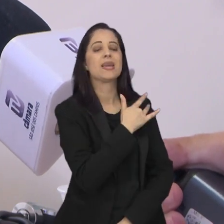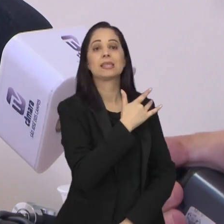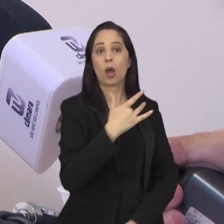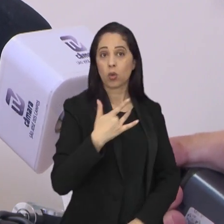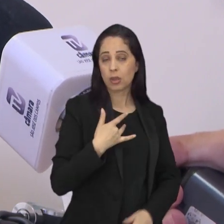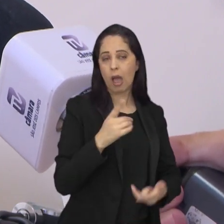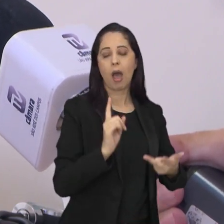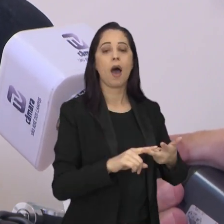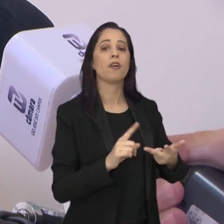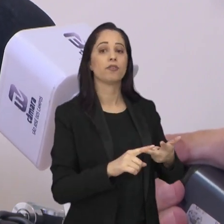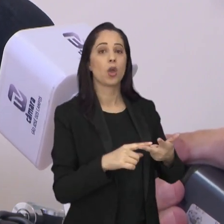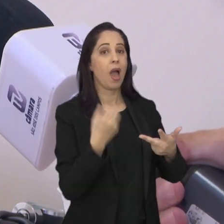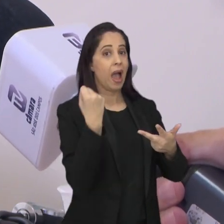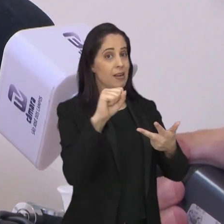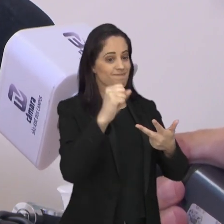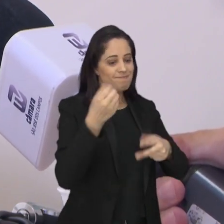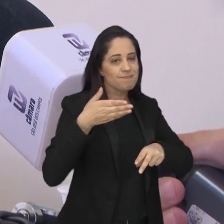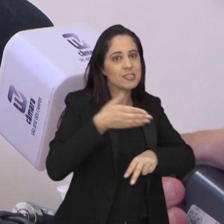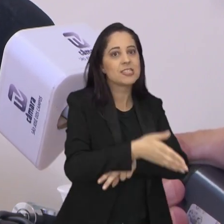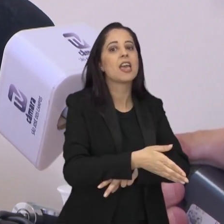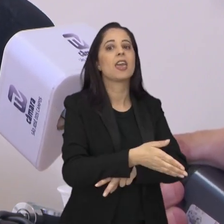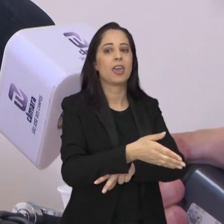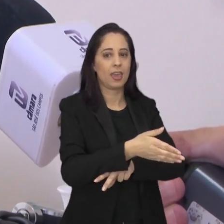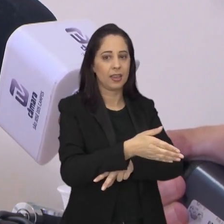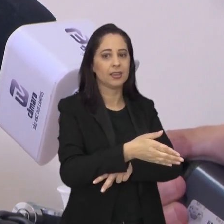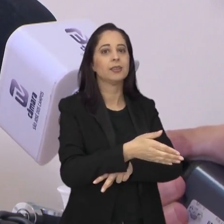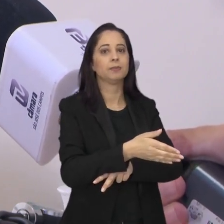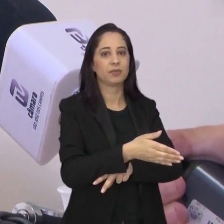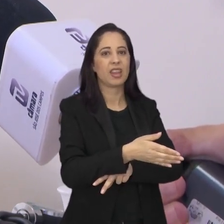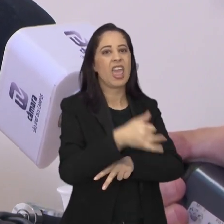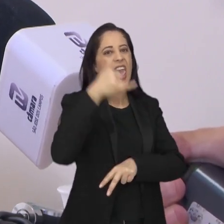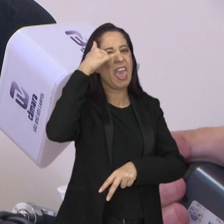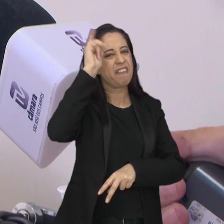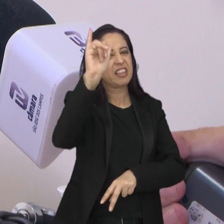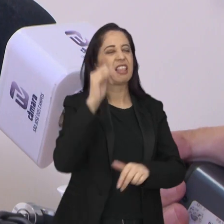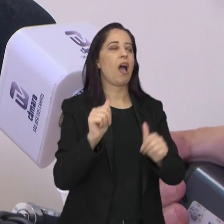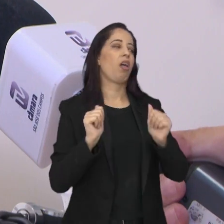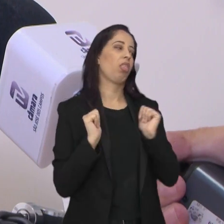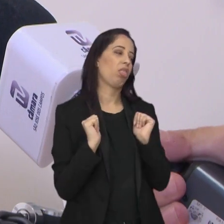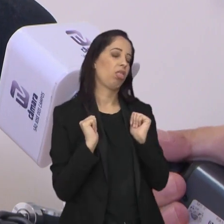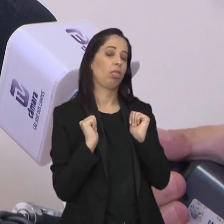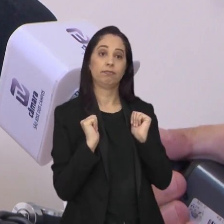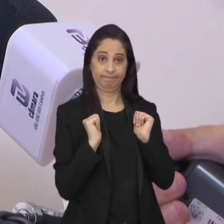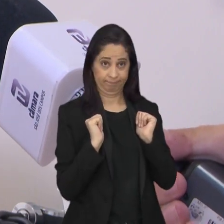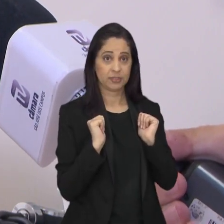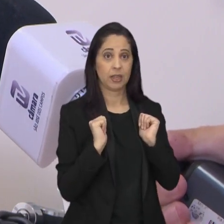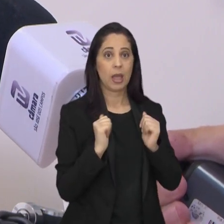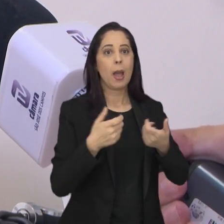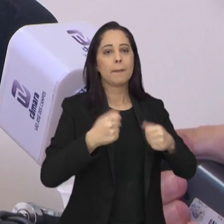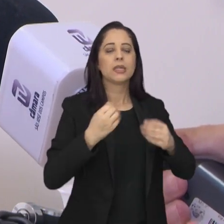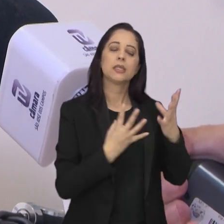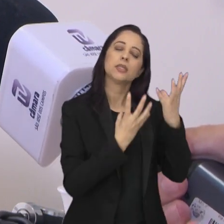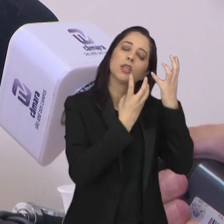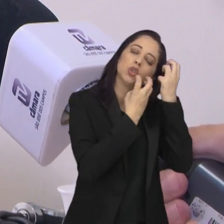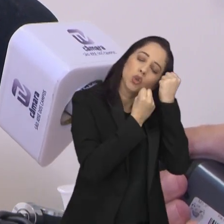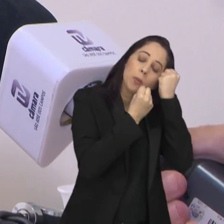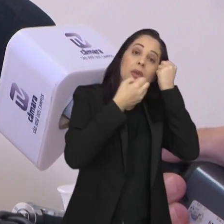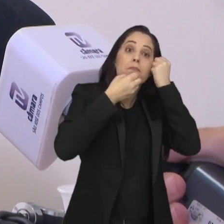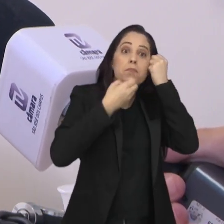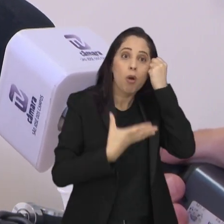obesidade, cuidar da alimentação, ter uma alimentação saudável, praticar atividade física, então evitar o